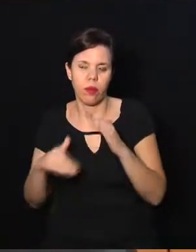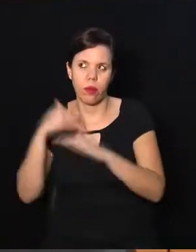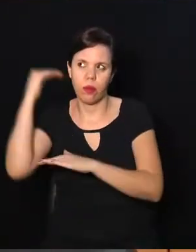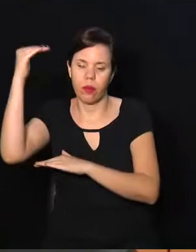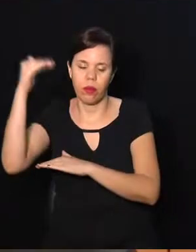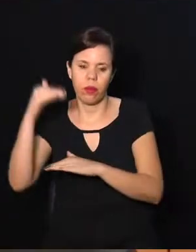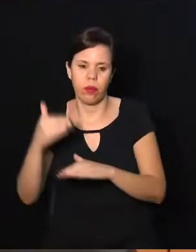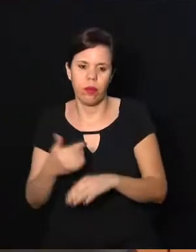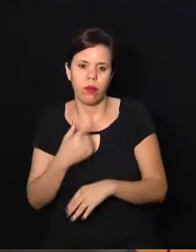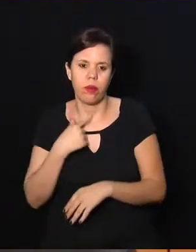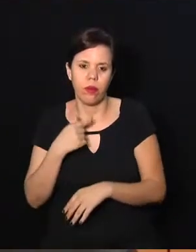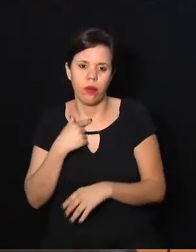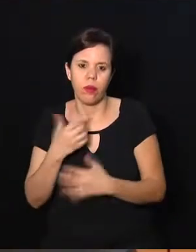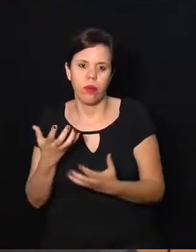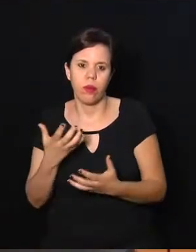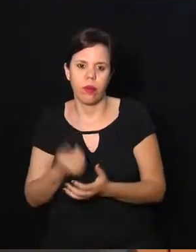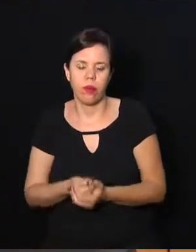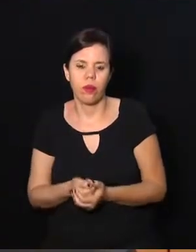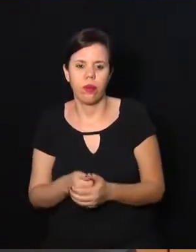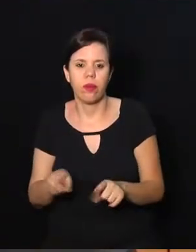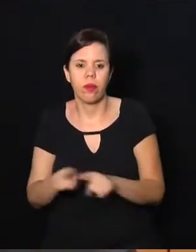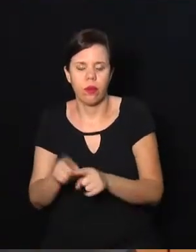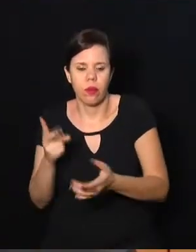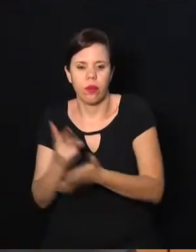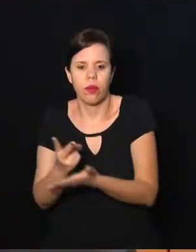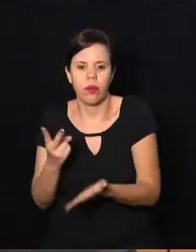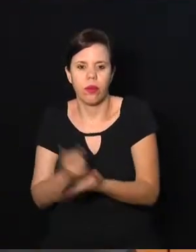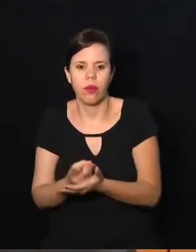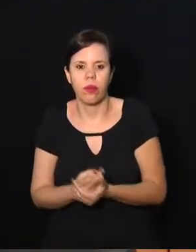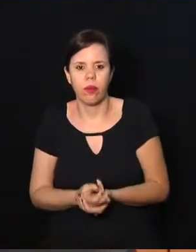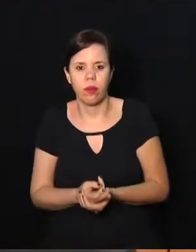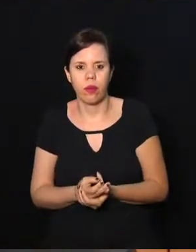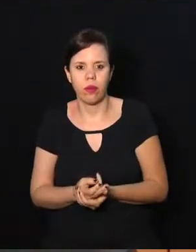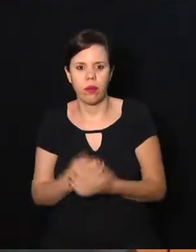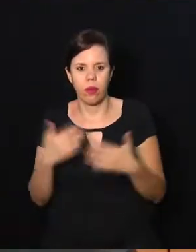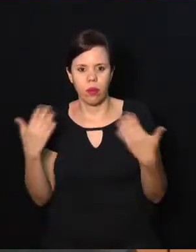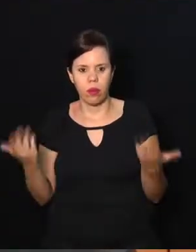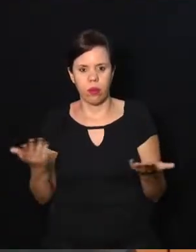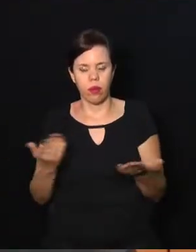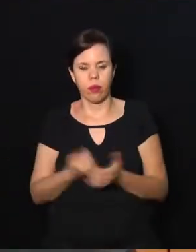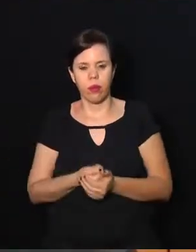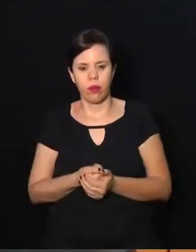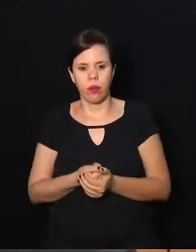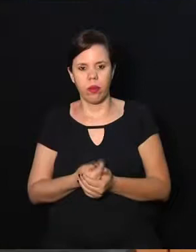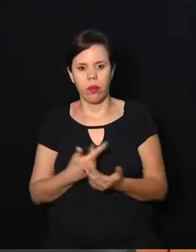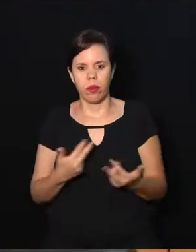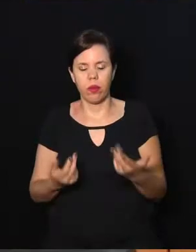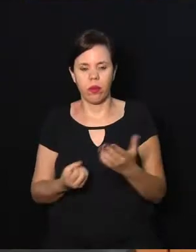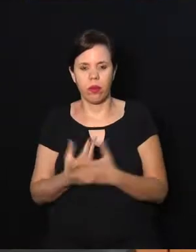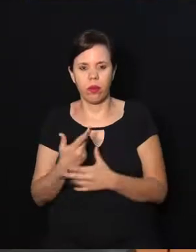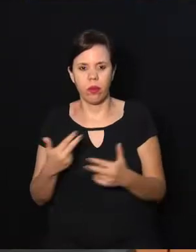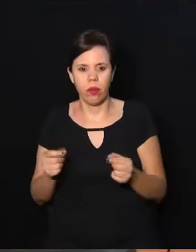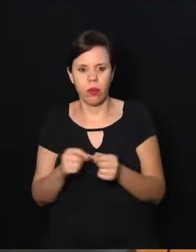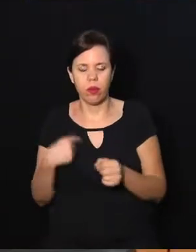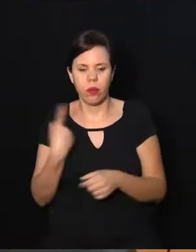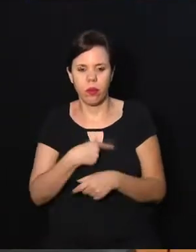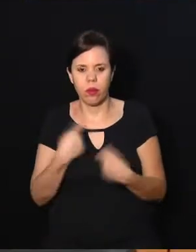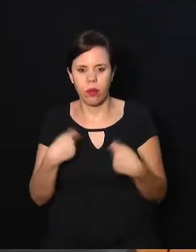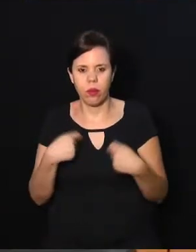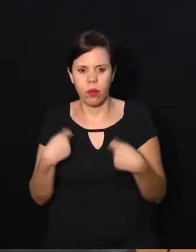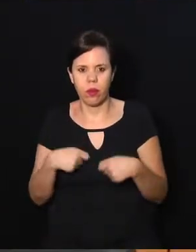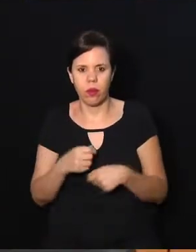além e que permanecia. Então, esses são alguns fundamentos que nós